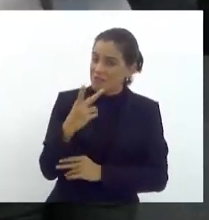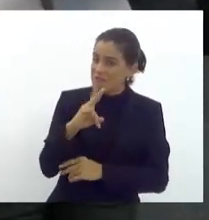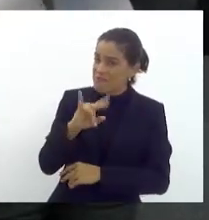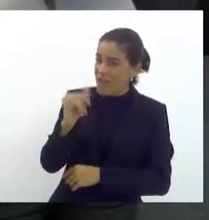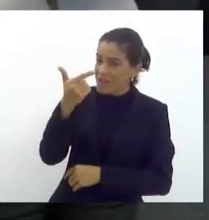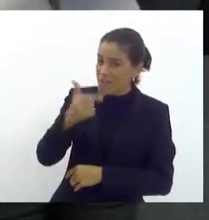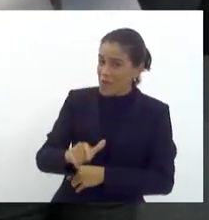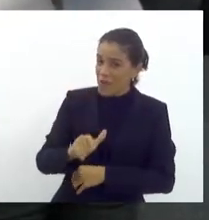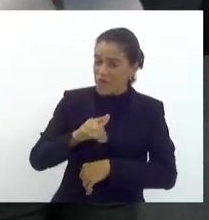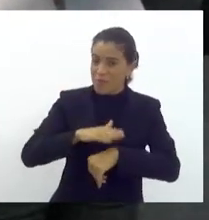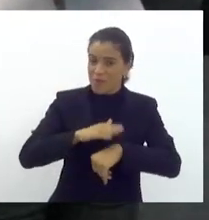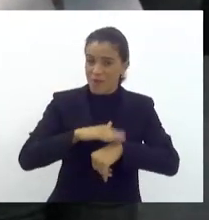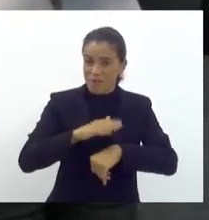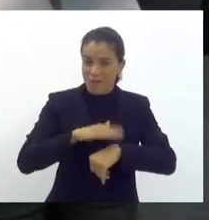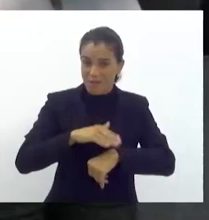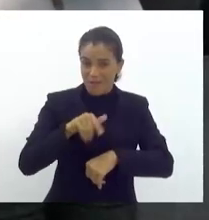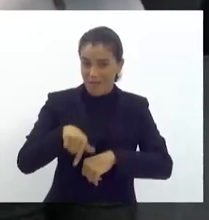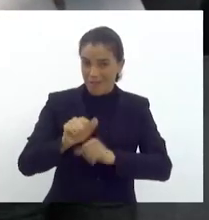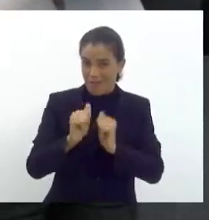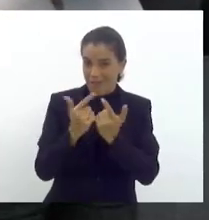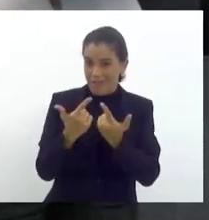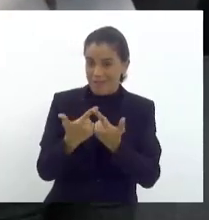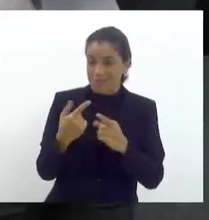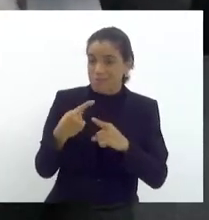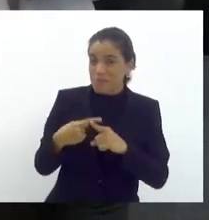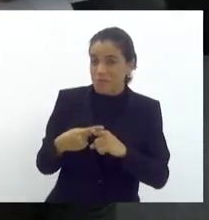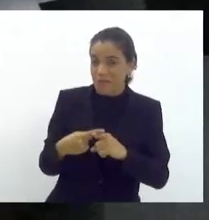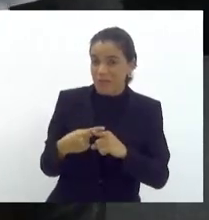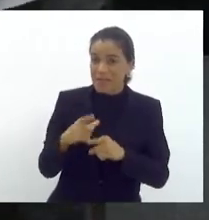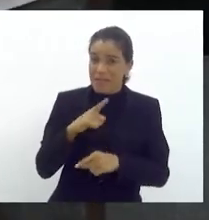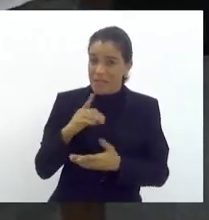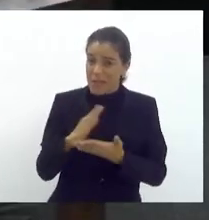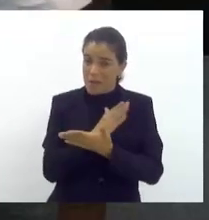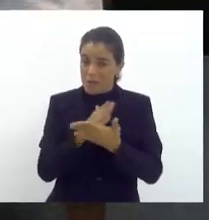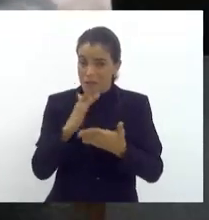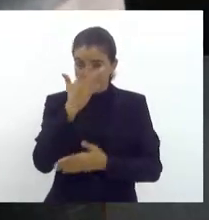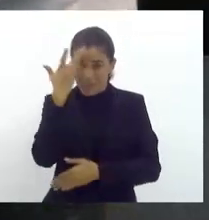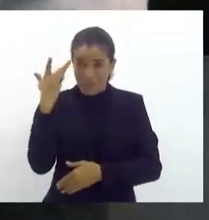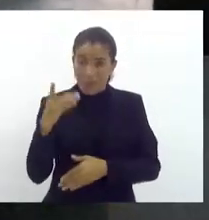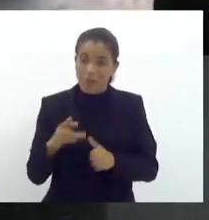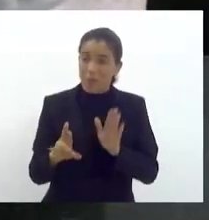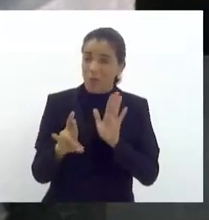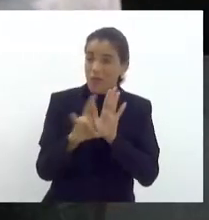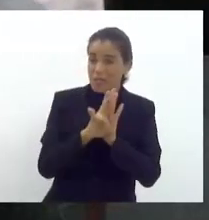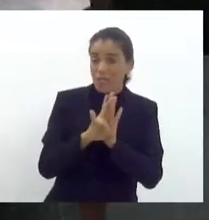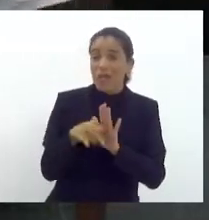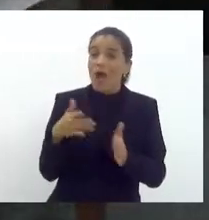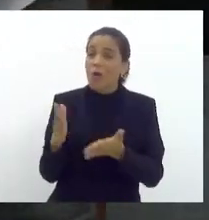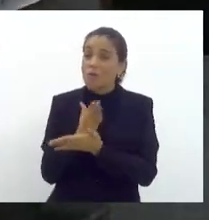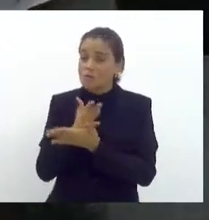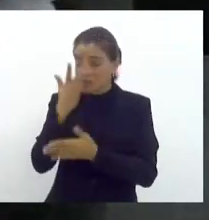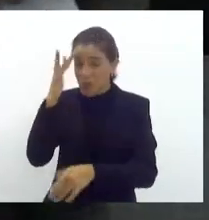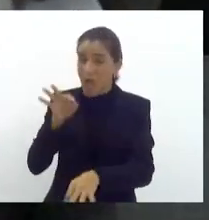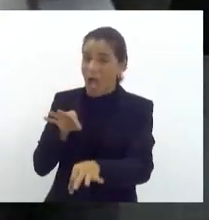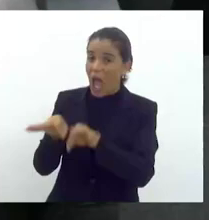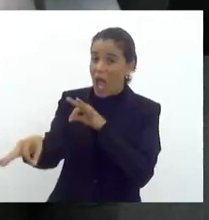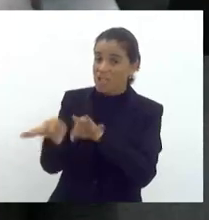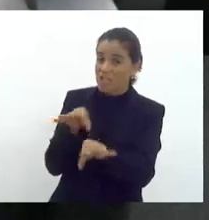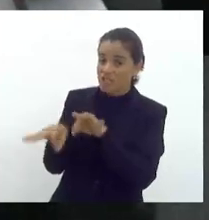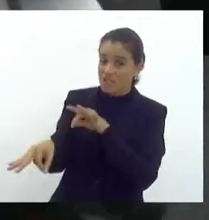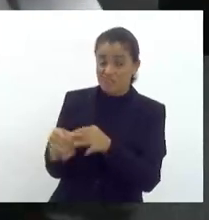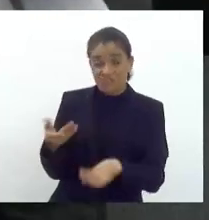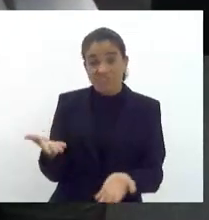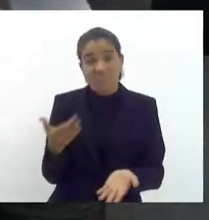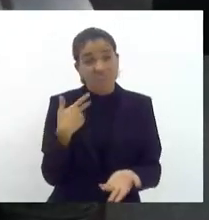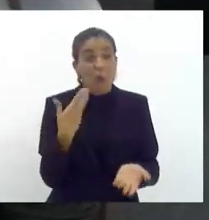um novo momento na Assembleia Legislativa porque tem gente que não leu o Regimento tem gente que haja corrimento Então vai saber